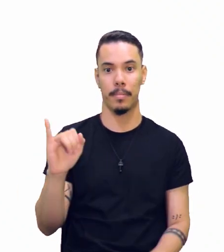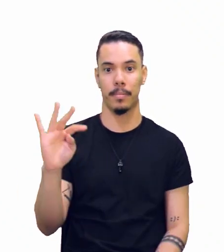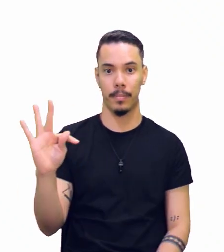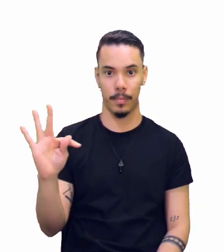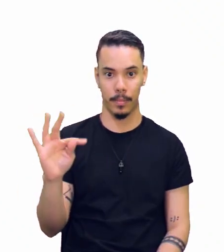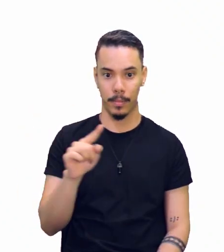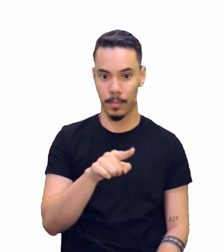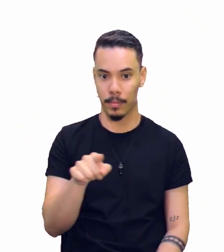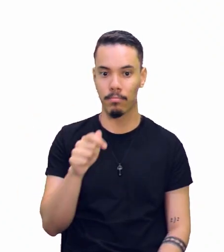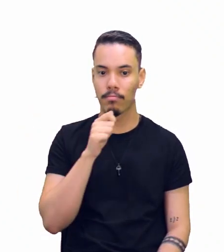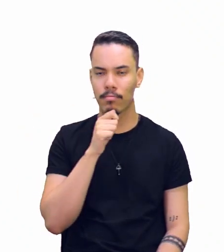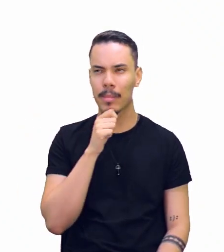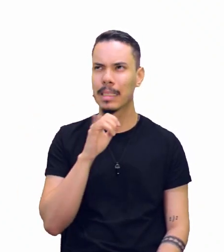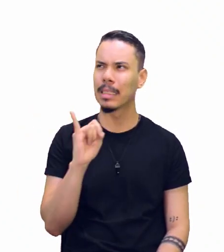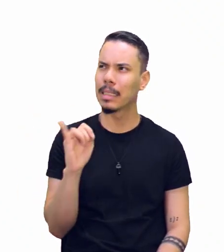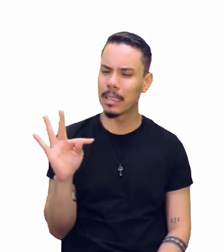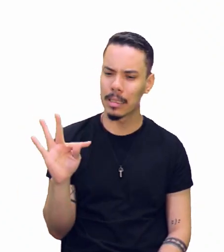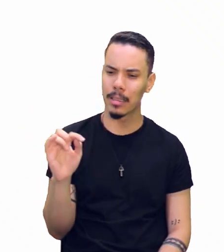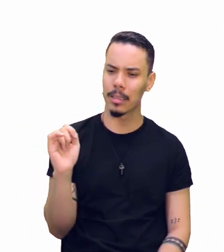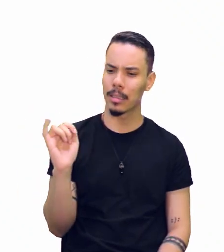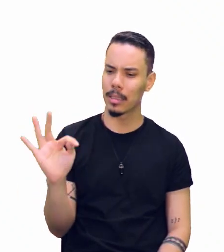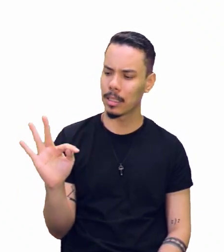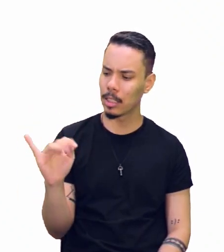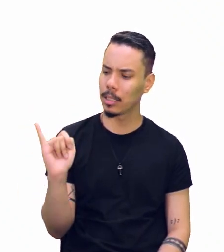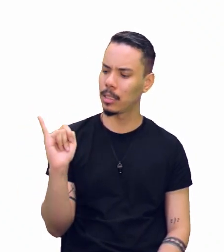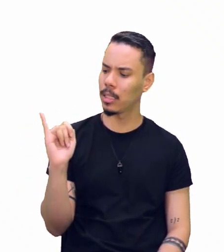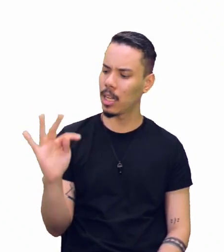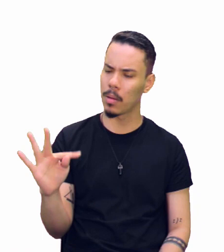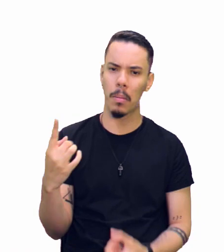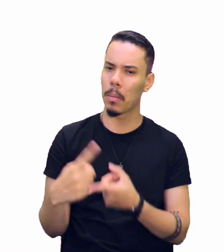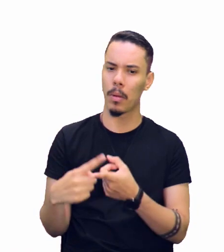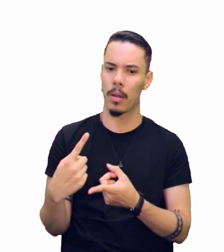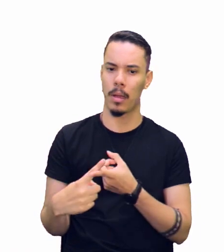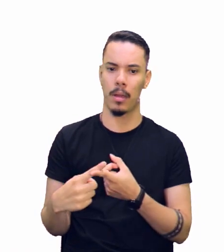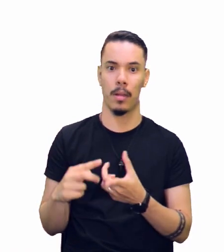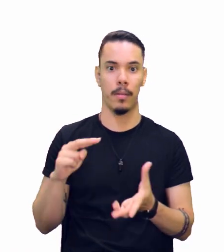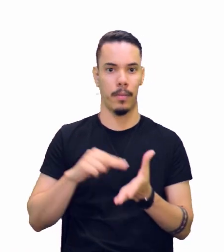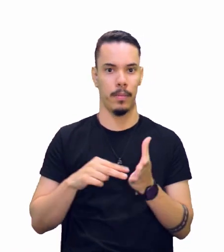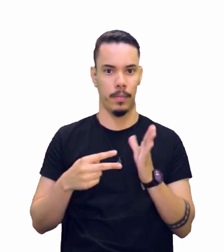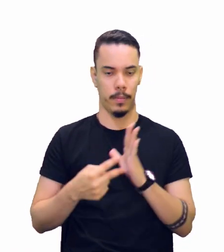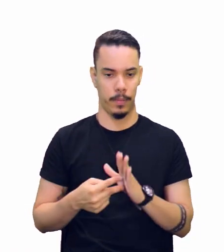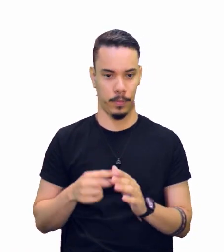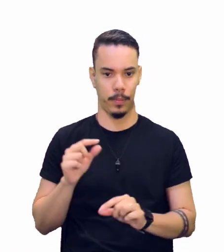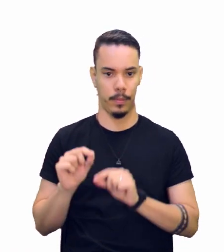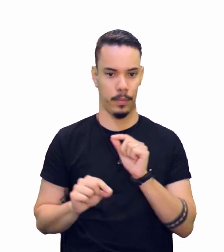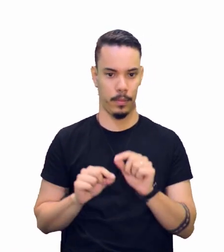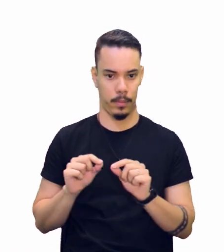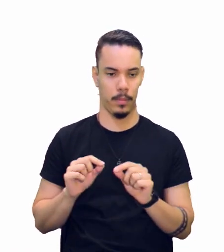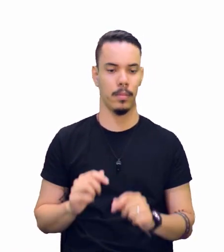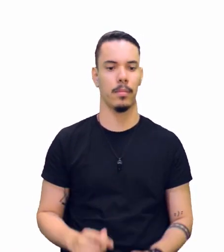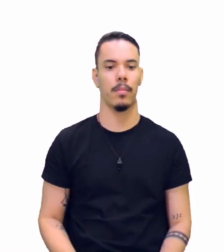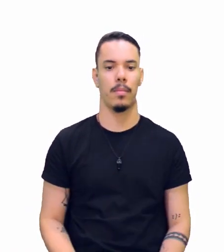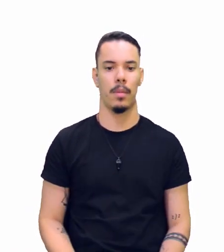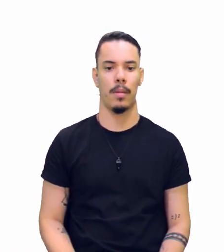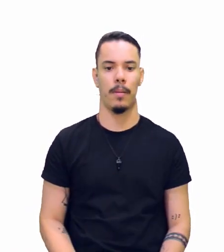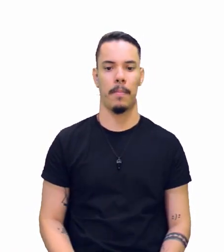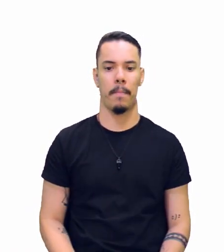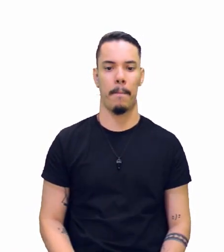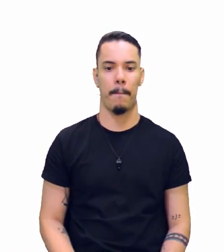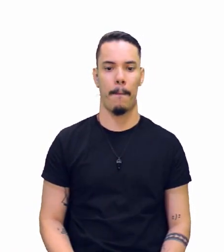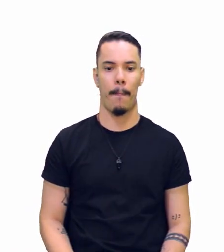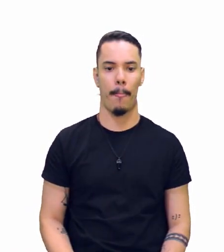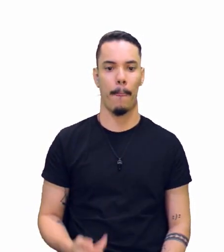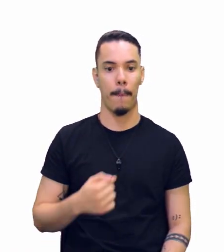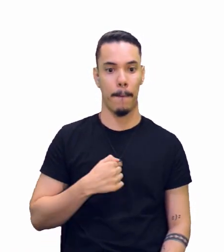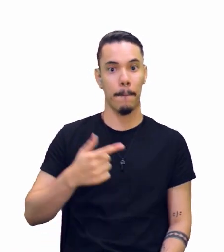quem não entende, às vezes, esse it no meio das situações, é porque ao invés de eu repetir